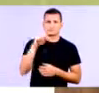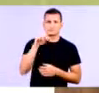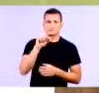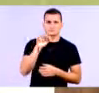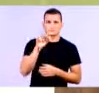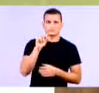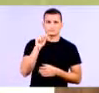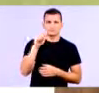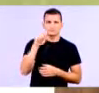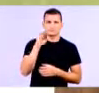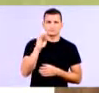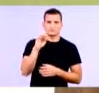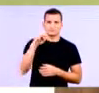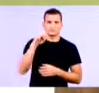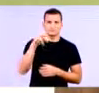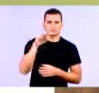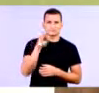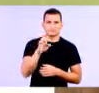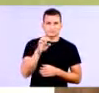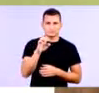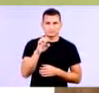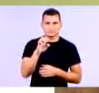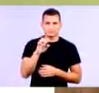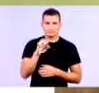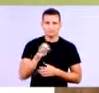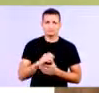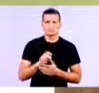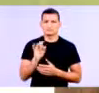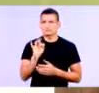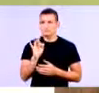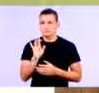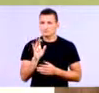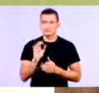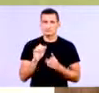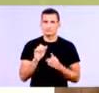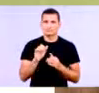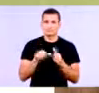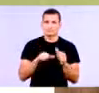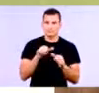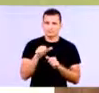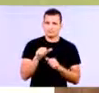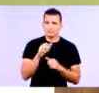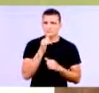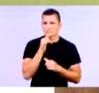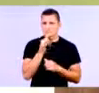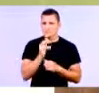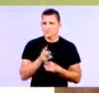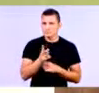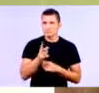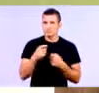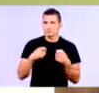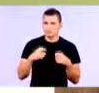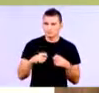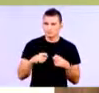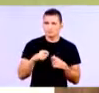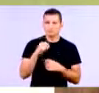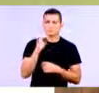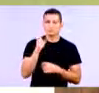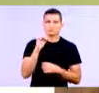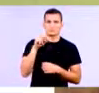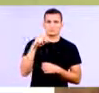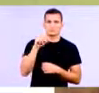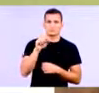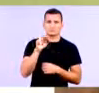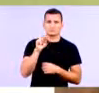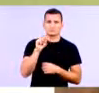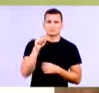vago, mas talvez seria somente assim, mudar para sempre quando necessário. O constante é porque a gente está